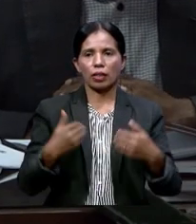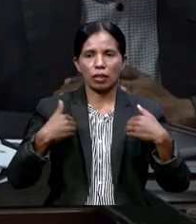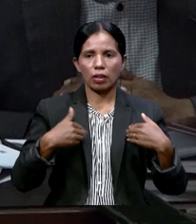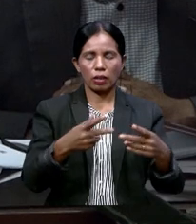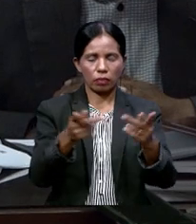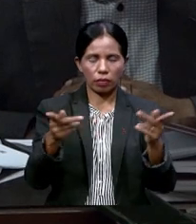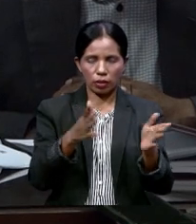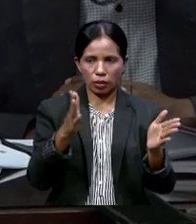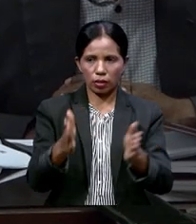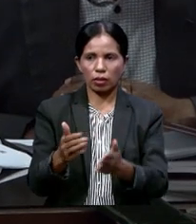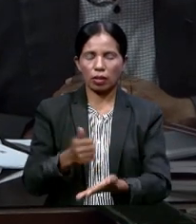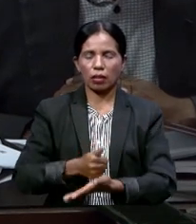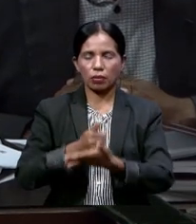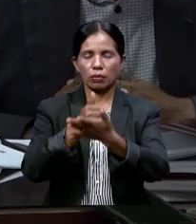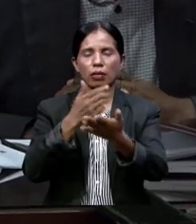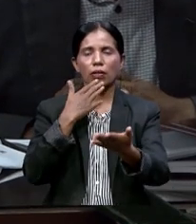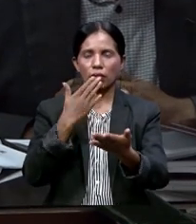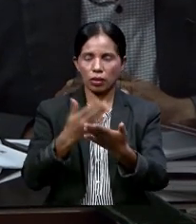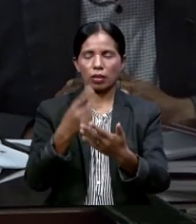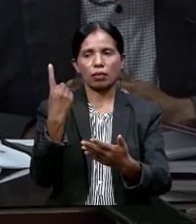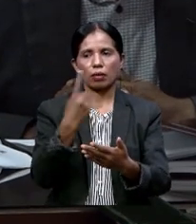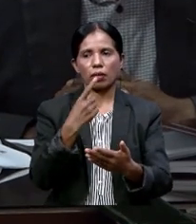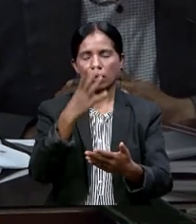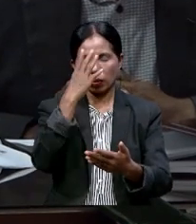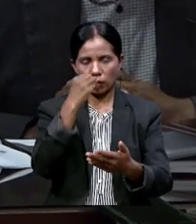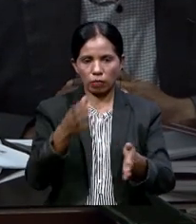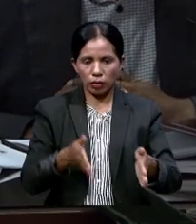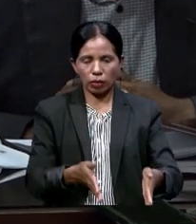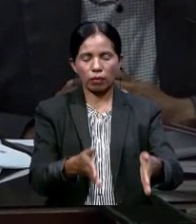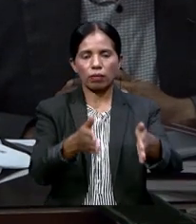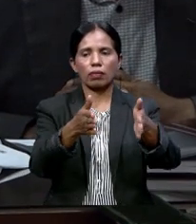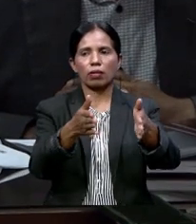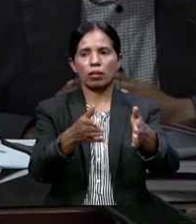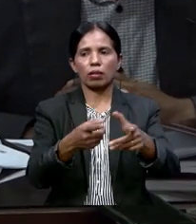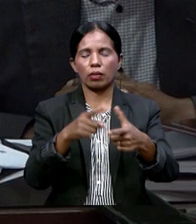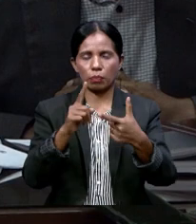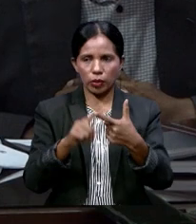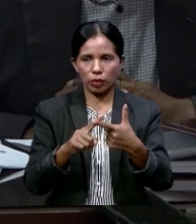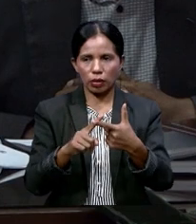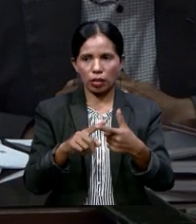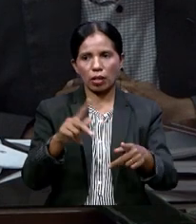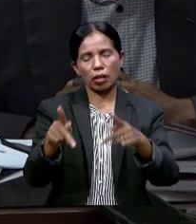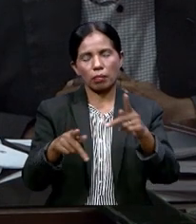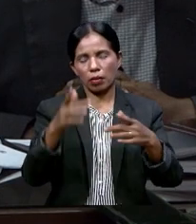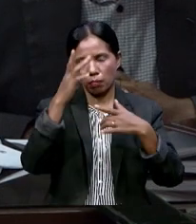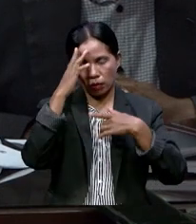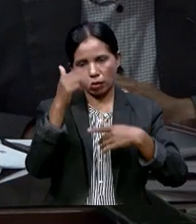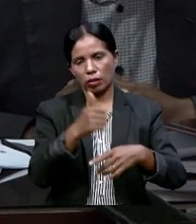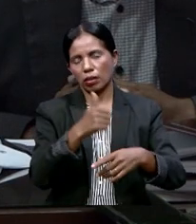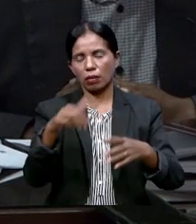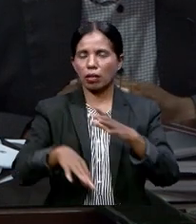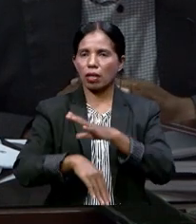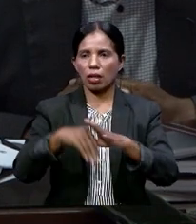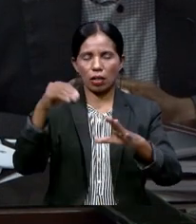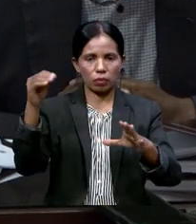kono sini tenki trata nia dignu na fatin toba he koridor pois pasien te balu alta o